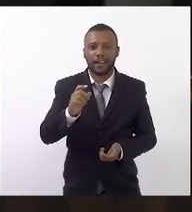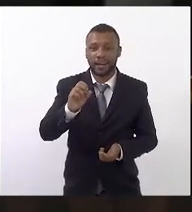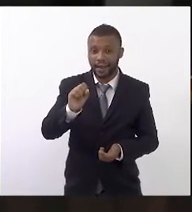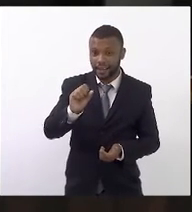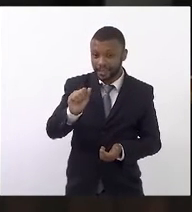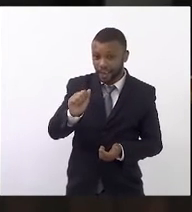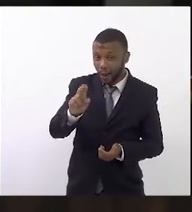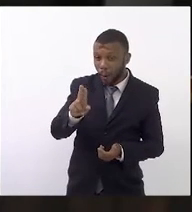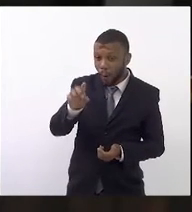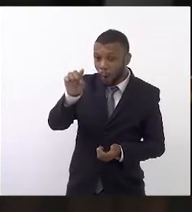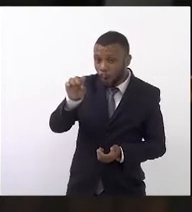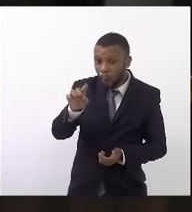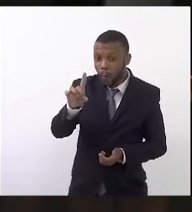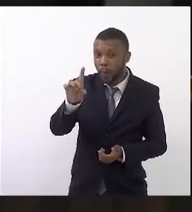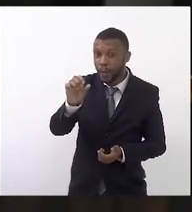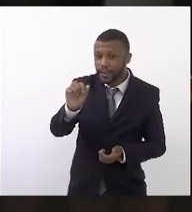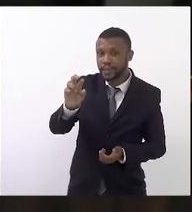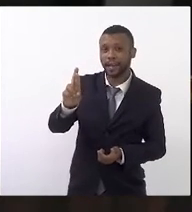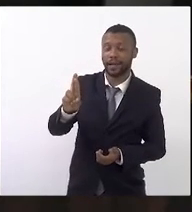isso? Mas